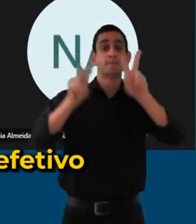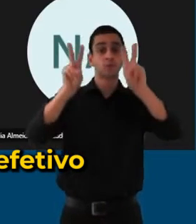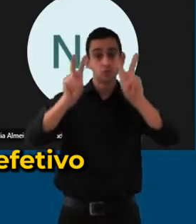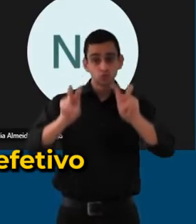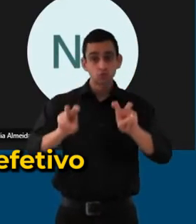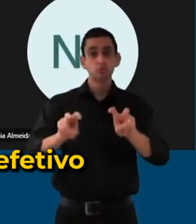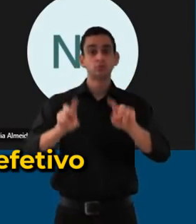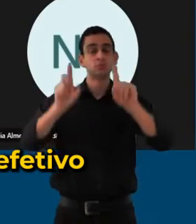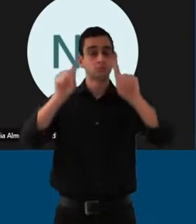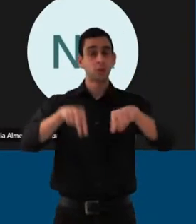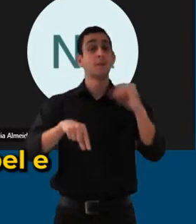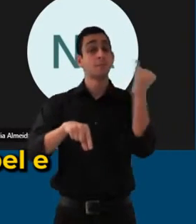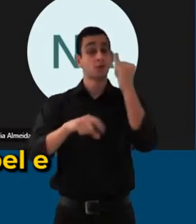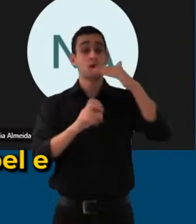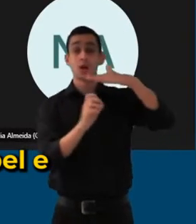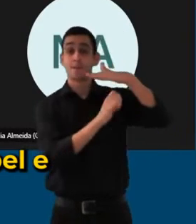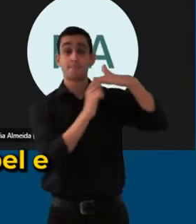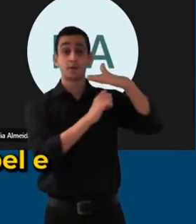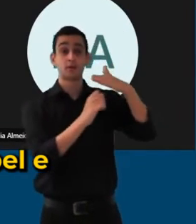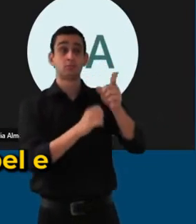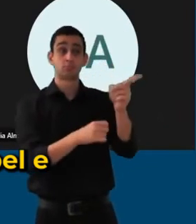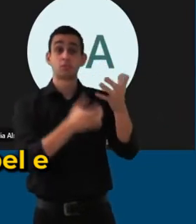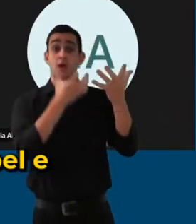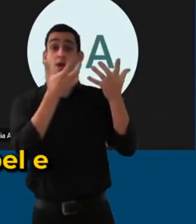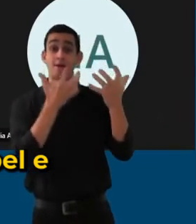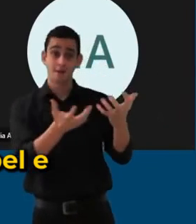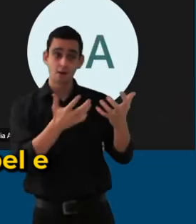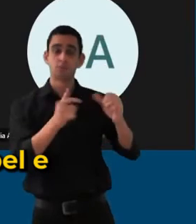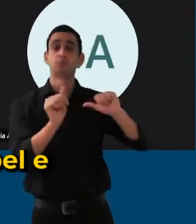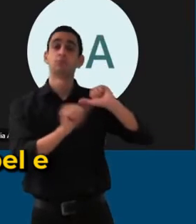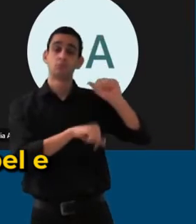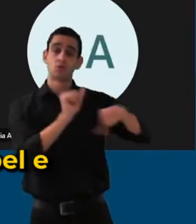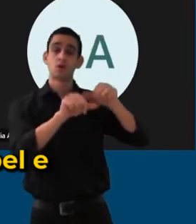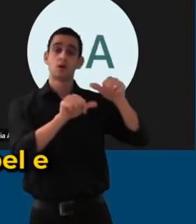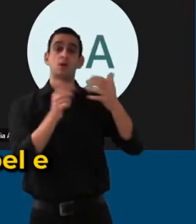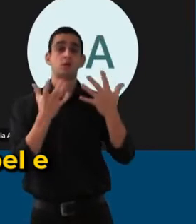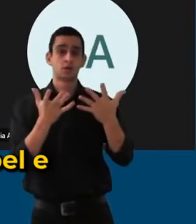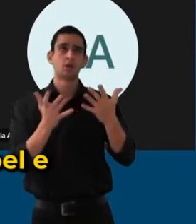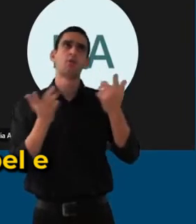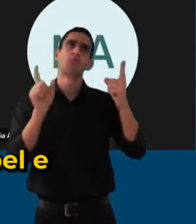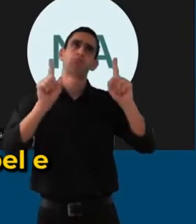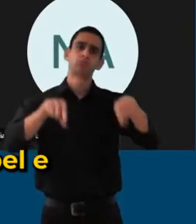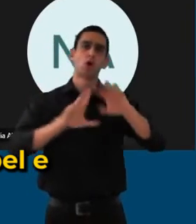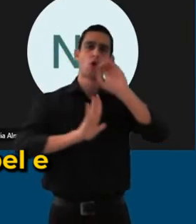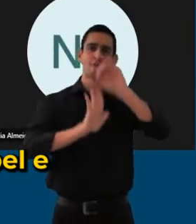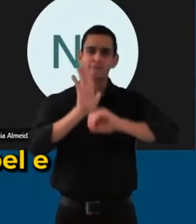efetivo querer da empresa. Ou seja, não é só atravessar ofício e